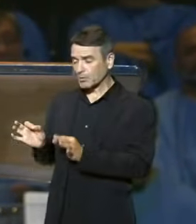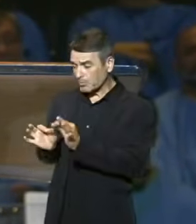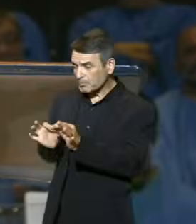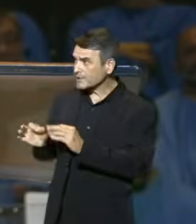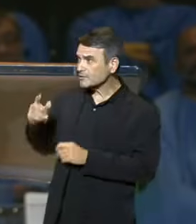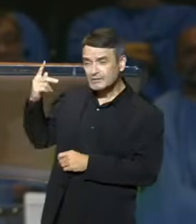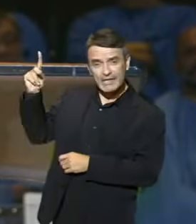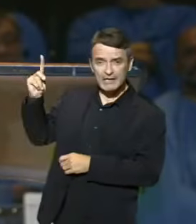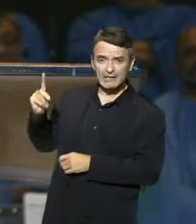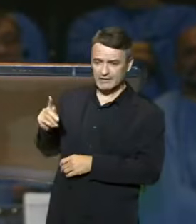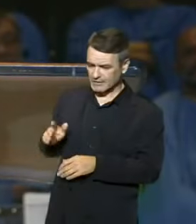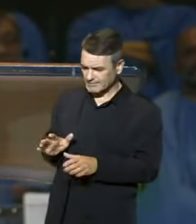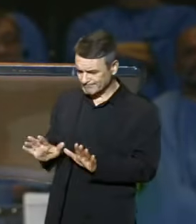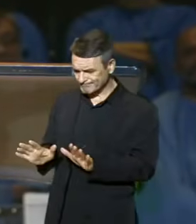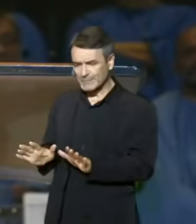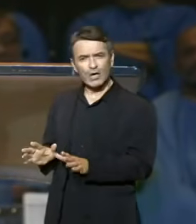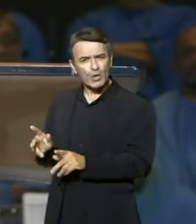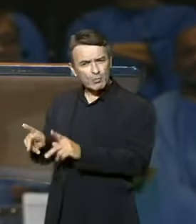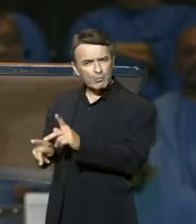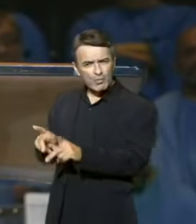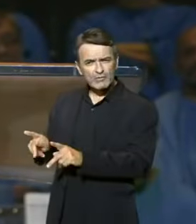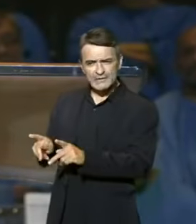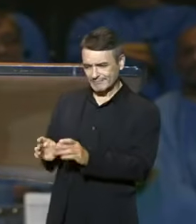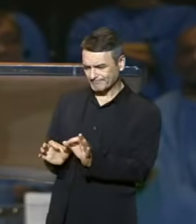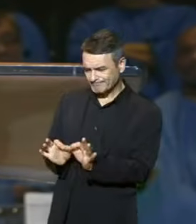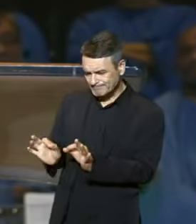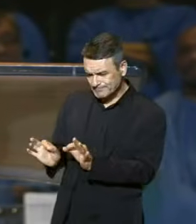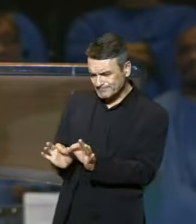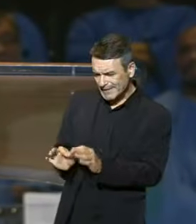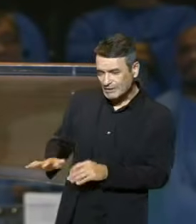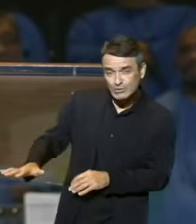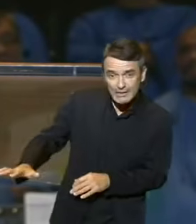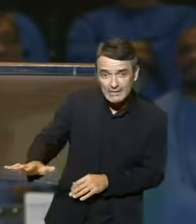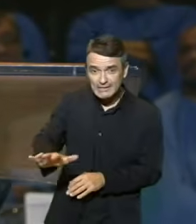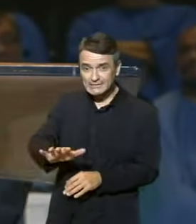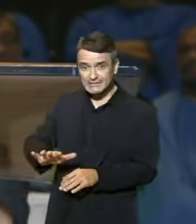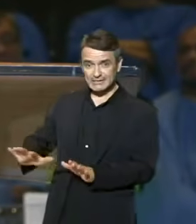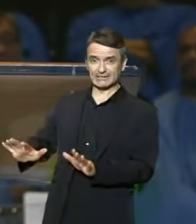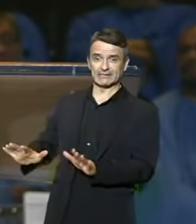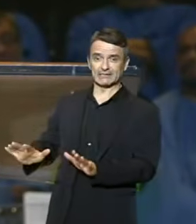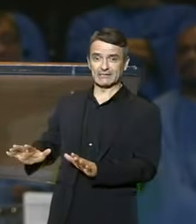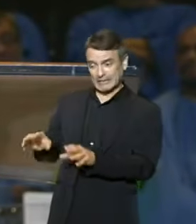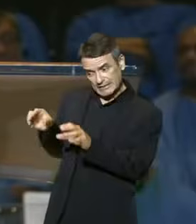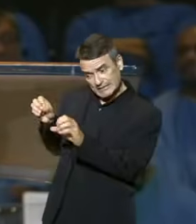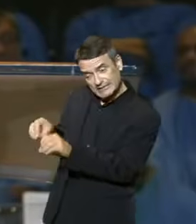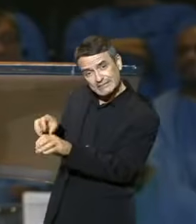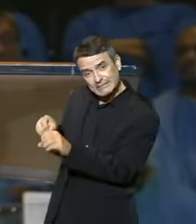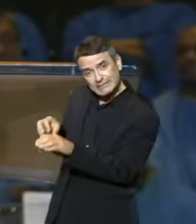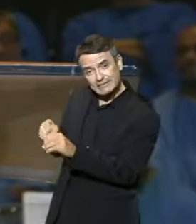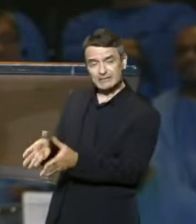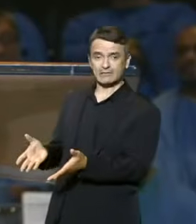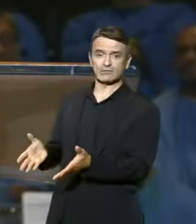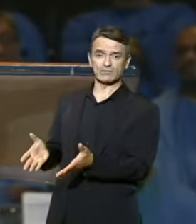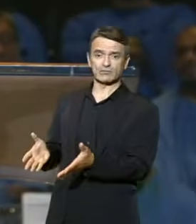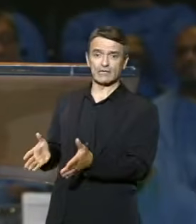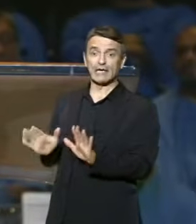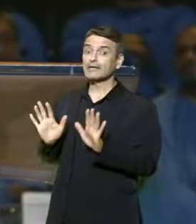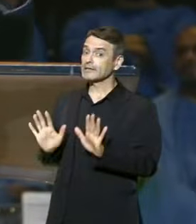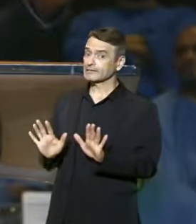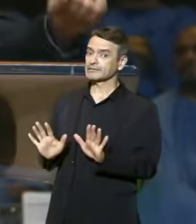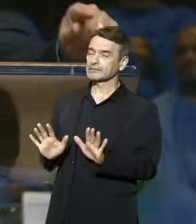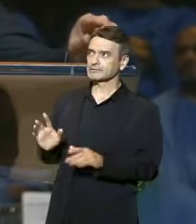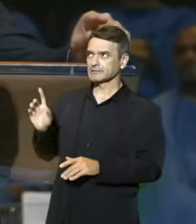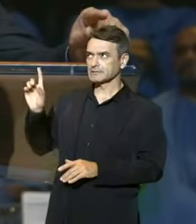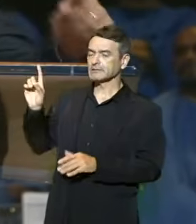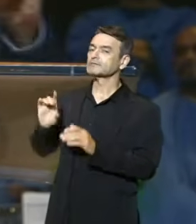da abundância. Precisava passar pelo deserto. E por vezes Deus permite que eu e você